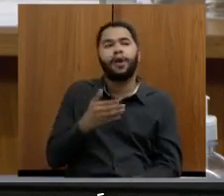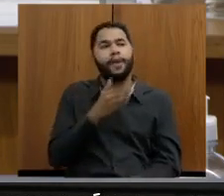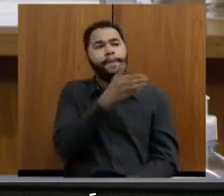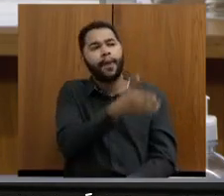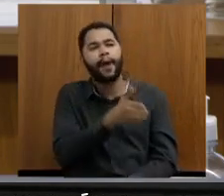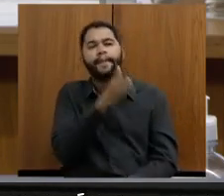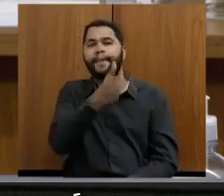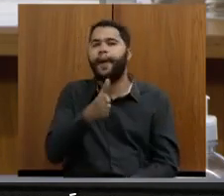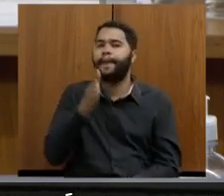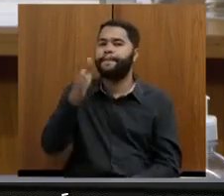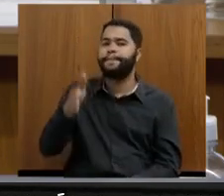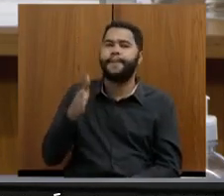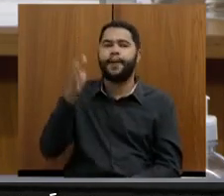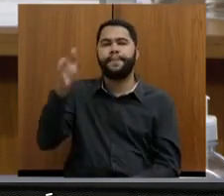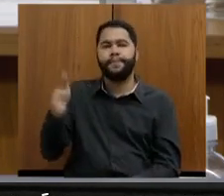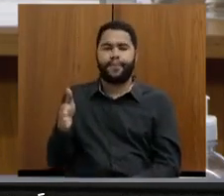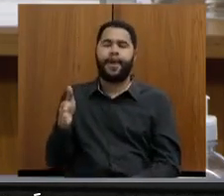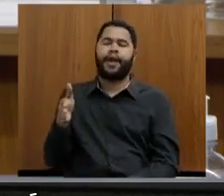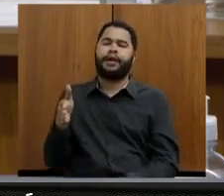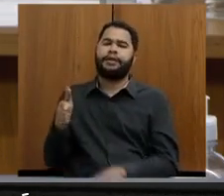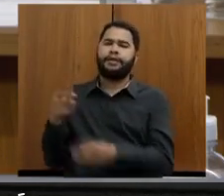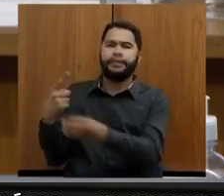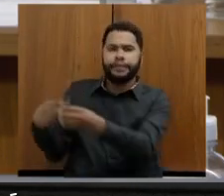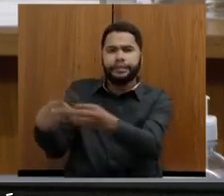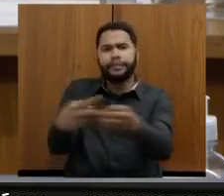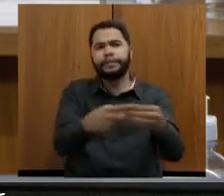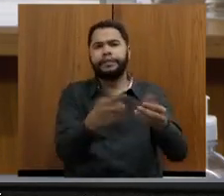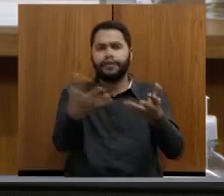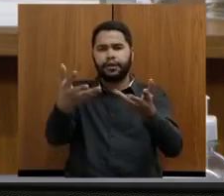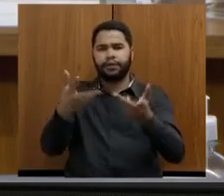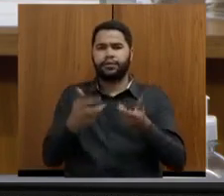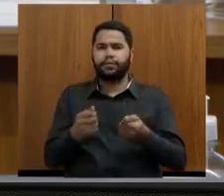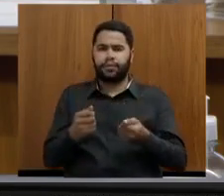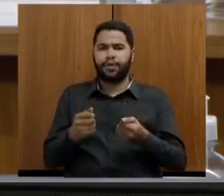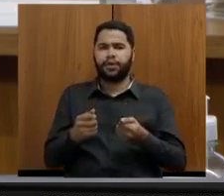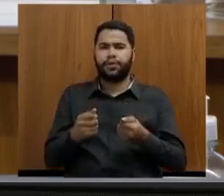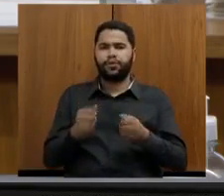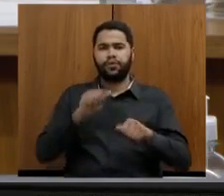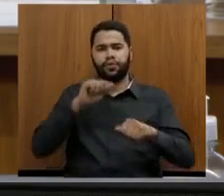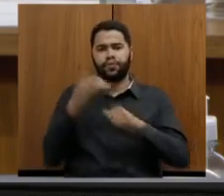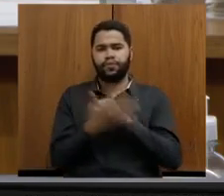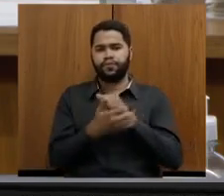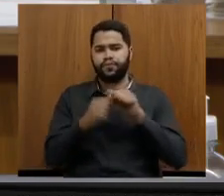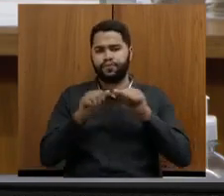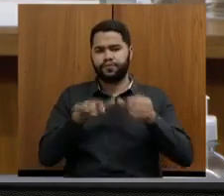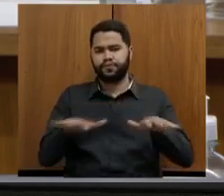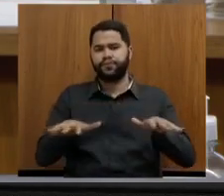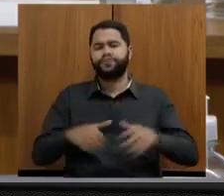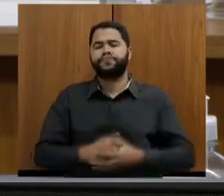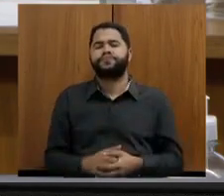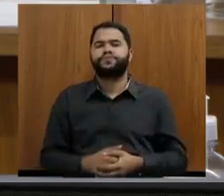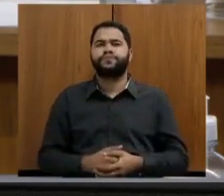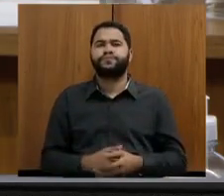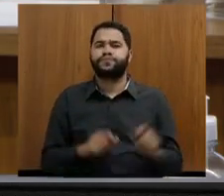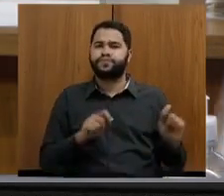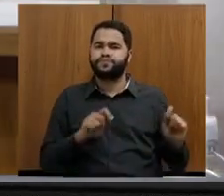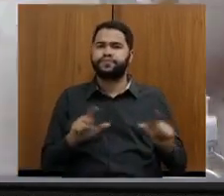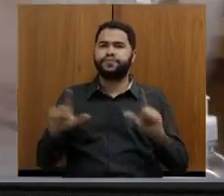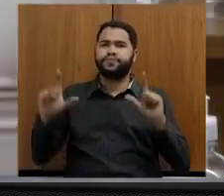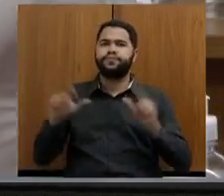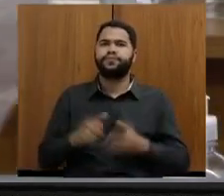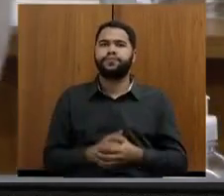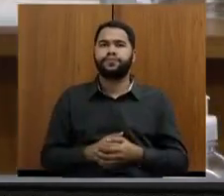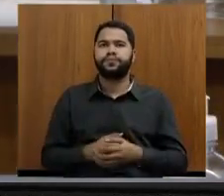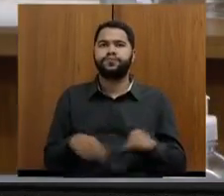desses bombeiros em diversas cidades para atendimento direto a pandemia e pode passar